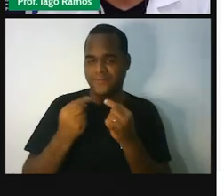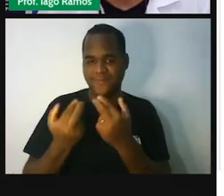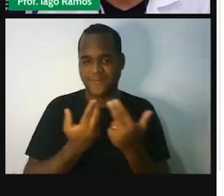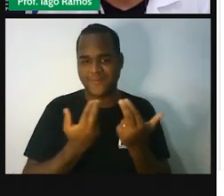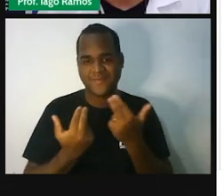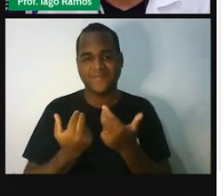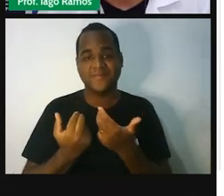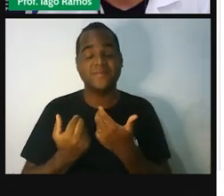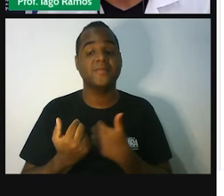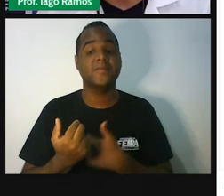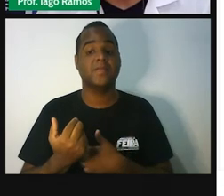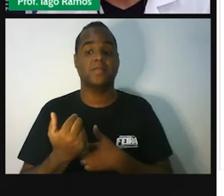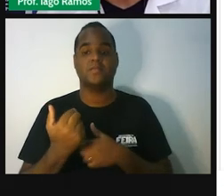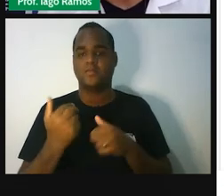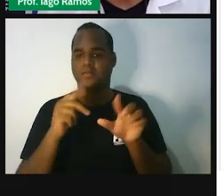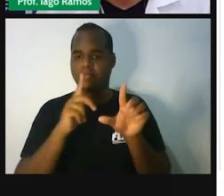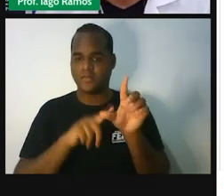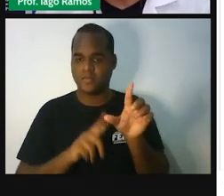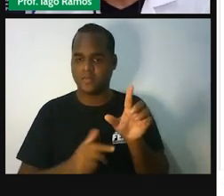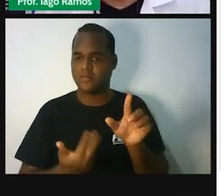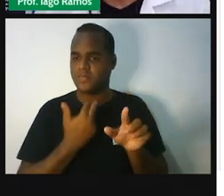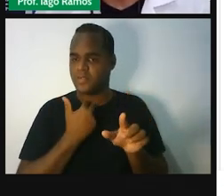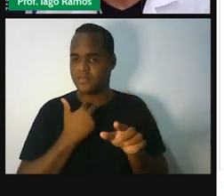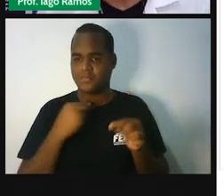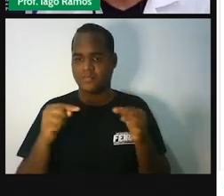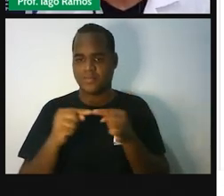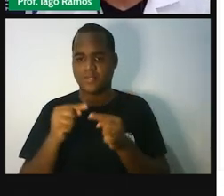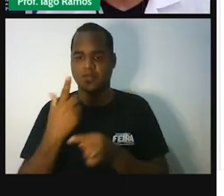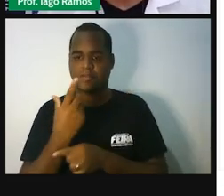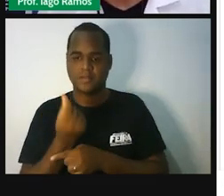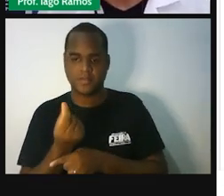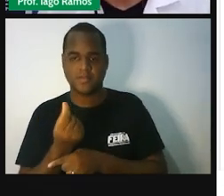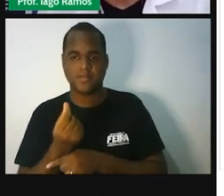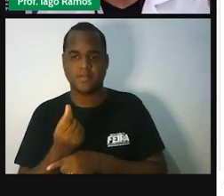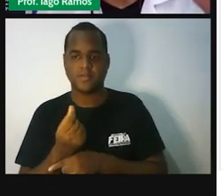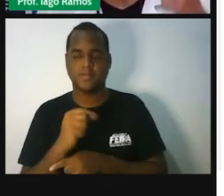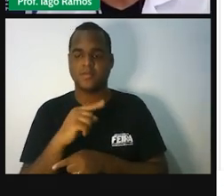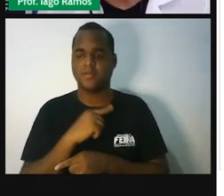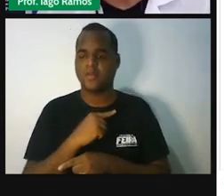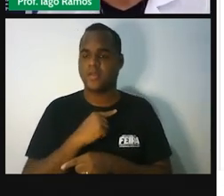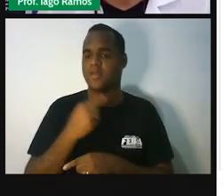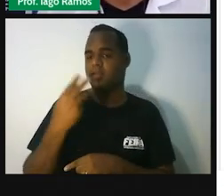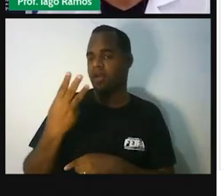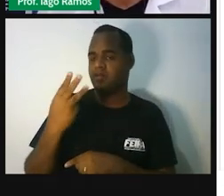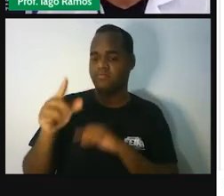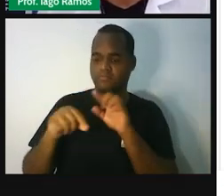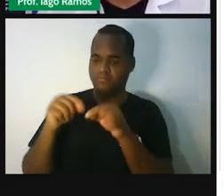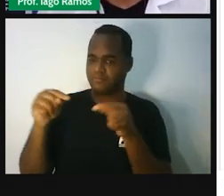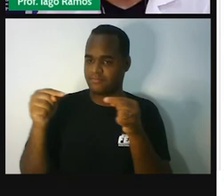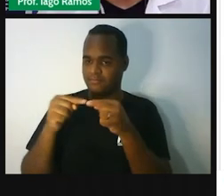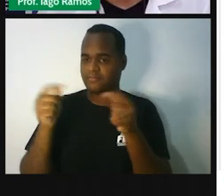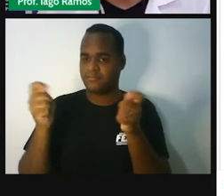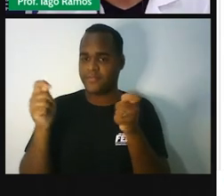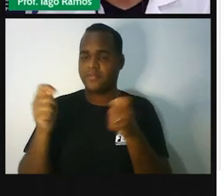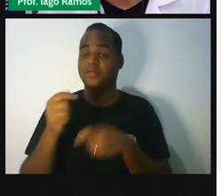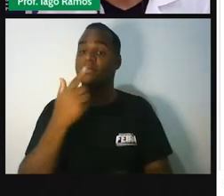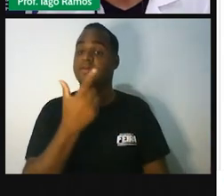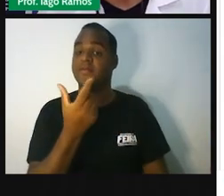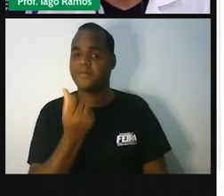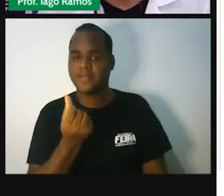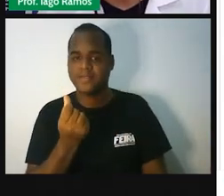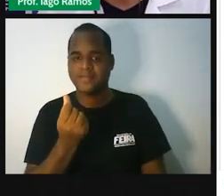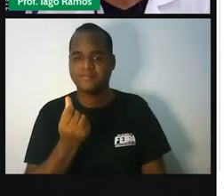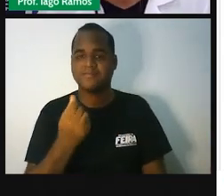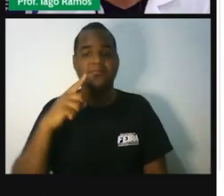poder ser essa mesma letra que apareceu aqui. Então, das 26, você vai tirar três opções. De 26, você